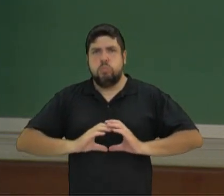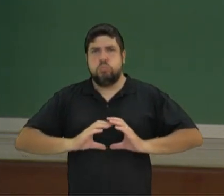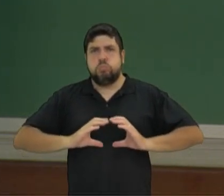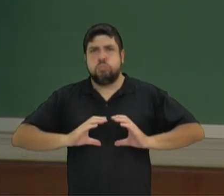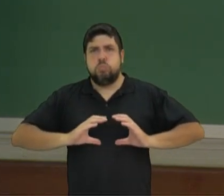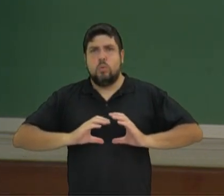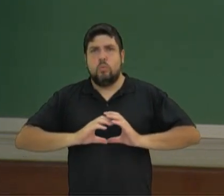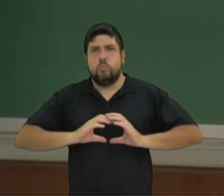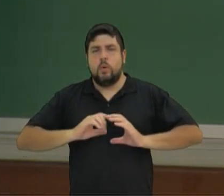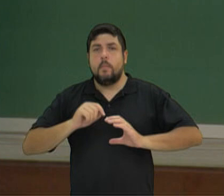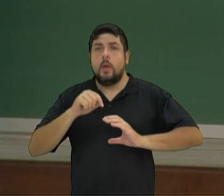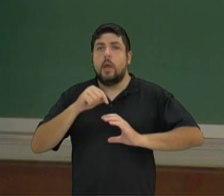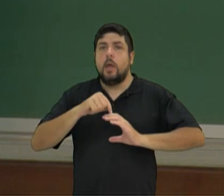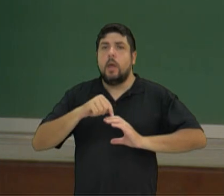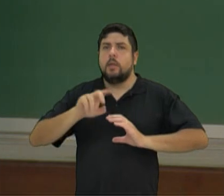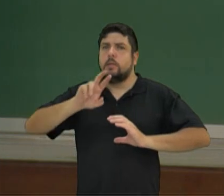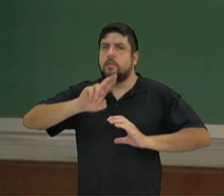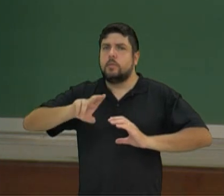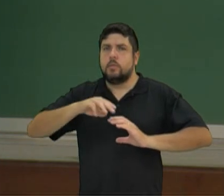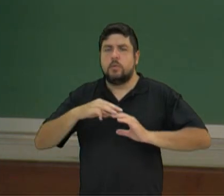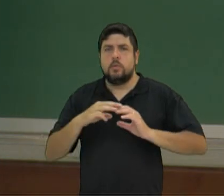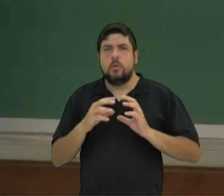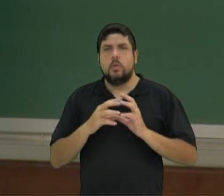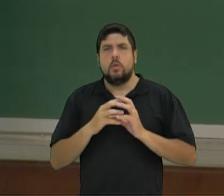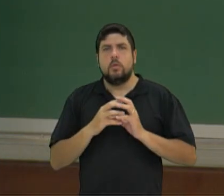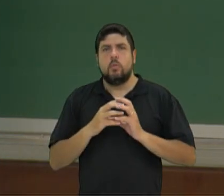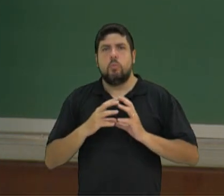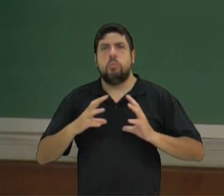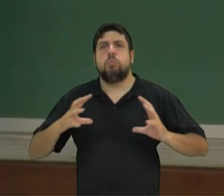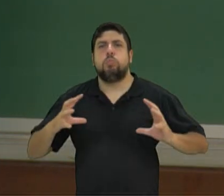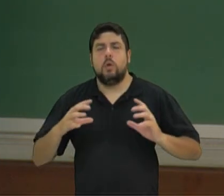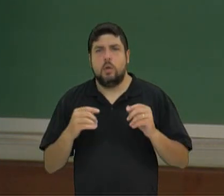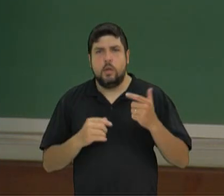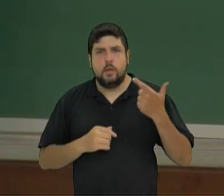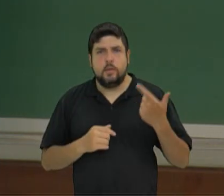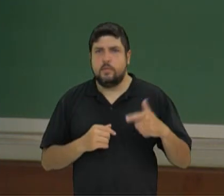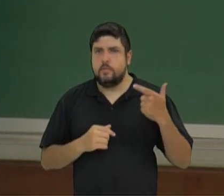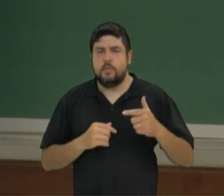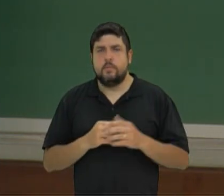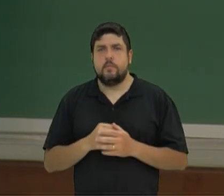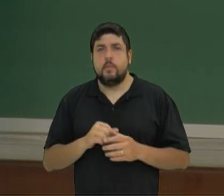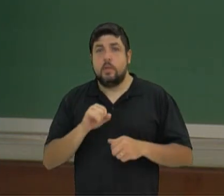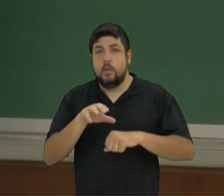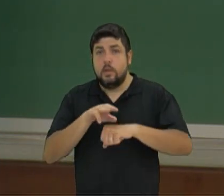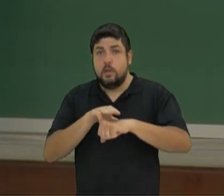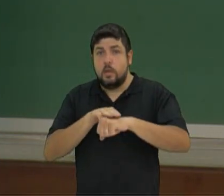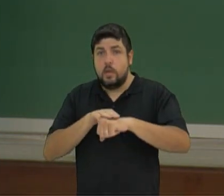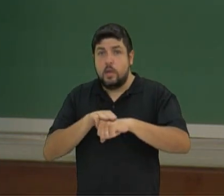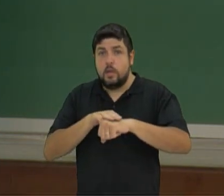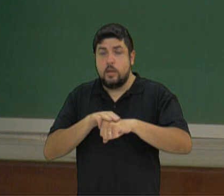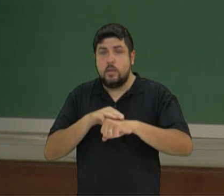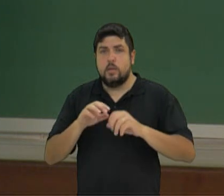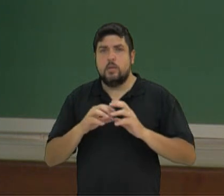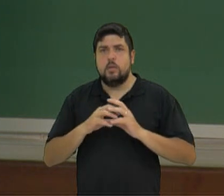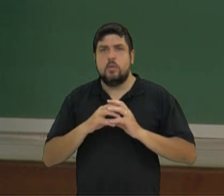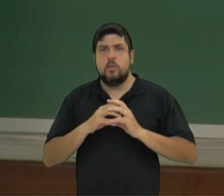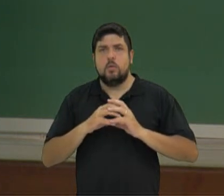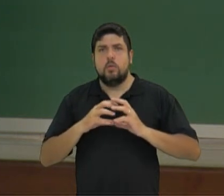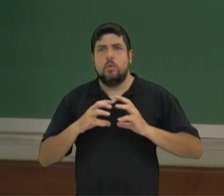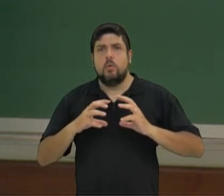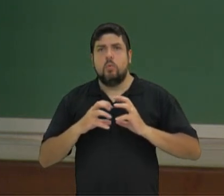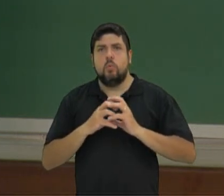que não estriado. Se a musculatura não estriada ou lisa tem contração